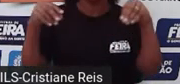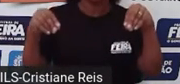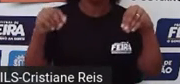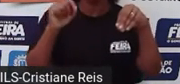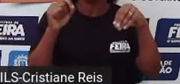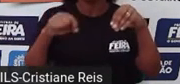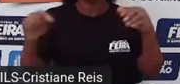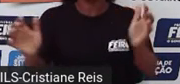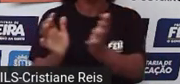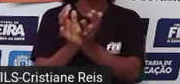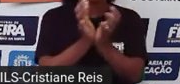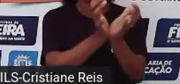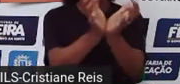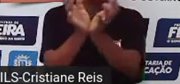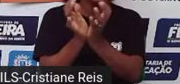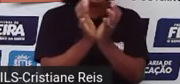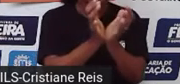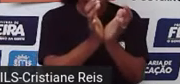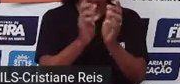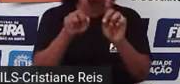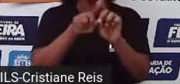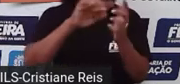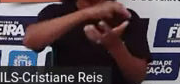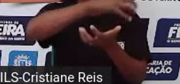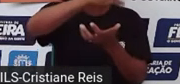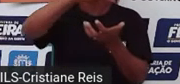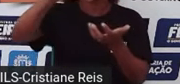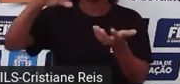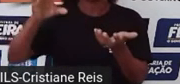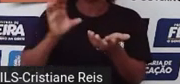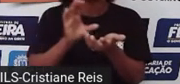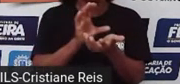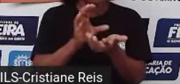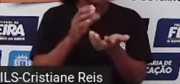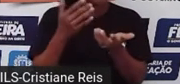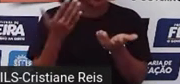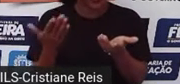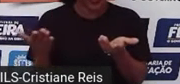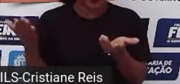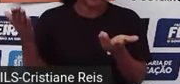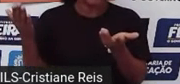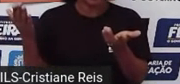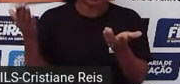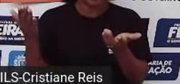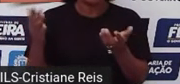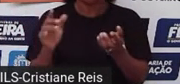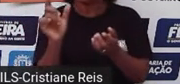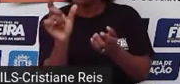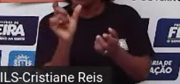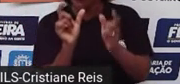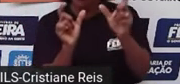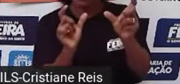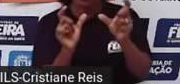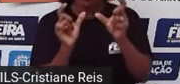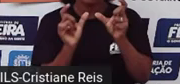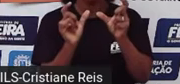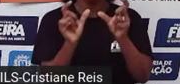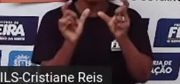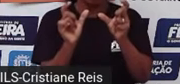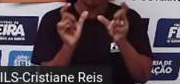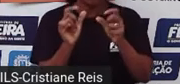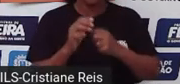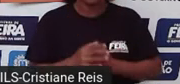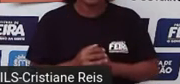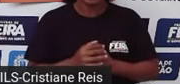continente para você entender melhor a dinâmica das aulas já que você já tá sabendo os termos básicos e hoje né